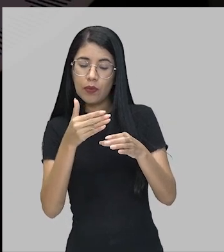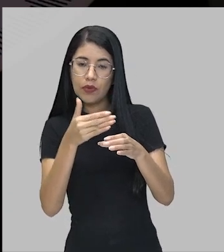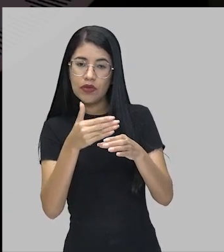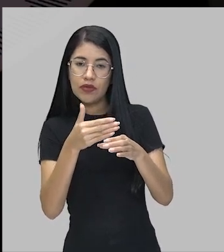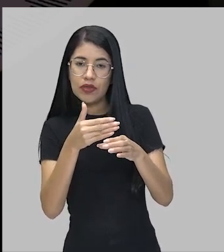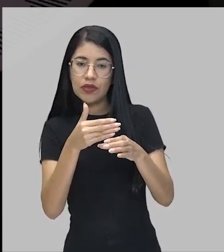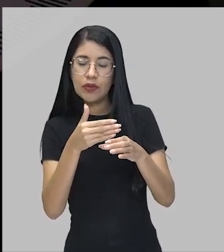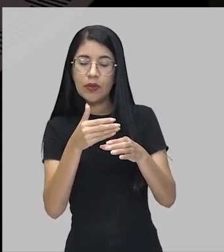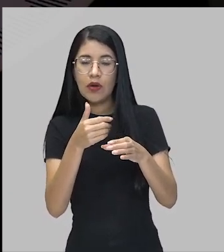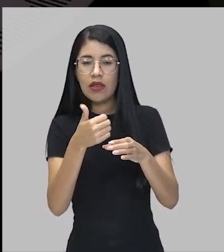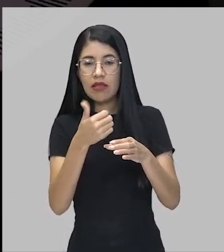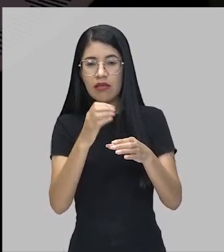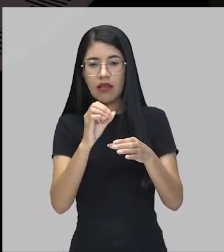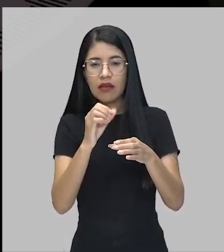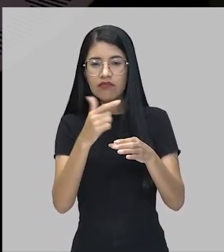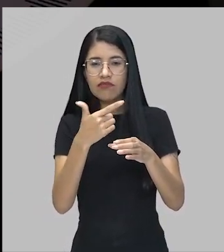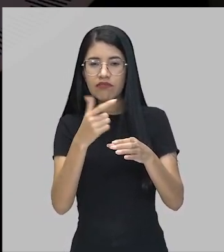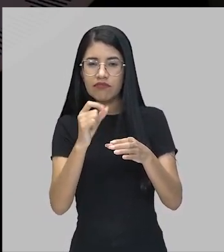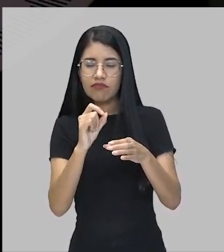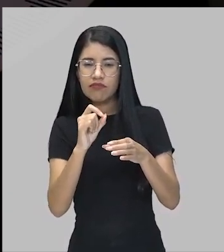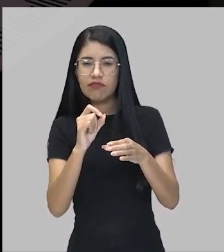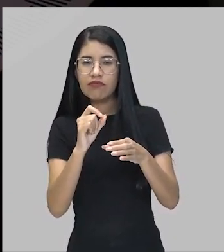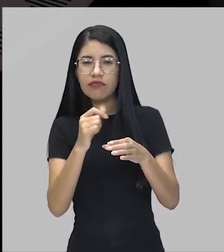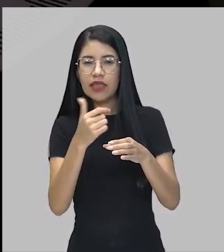10, 20, 30,